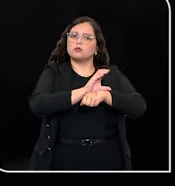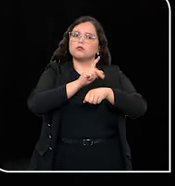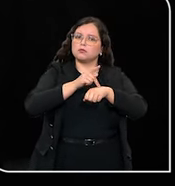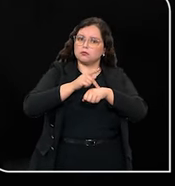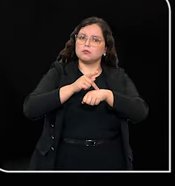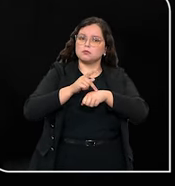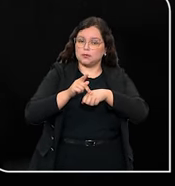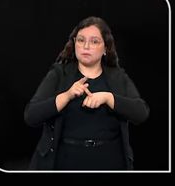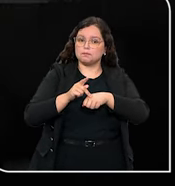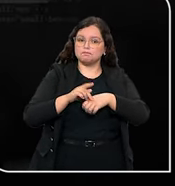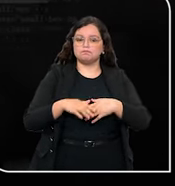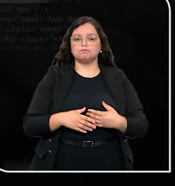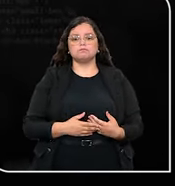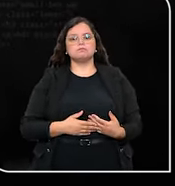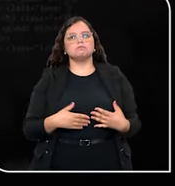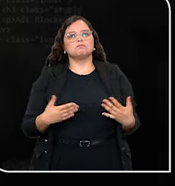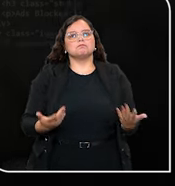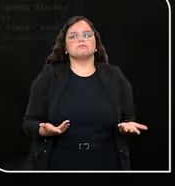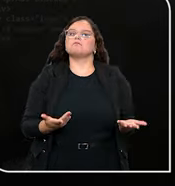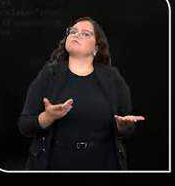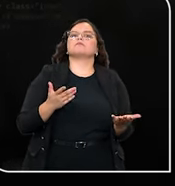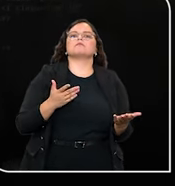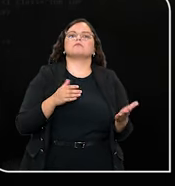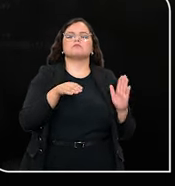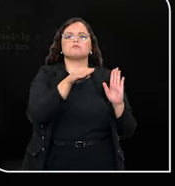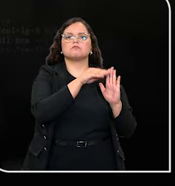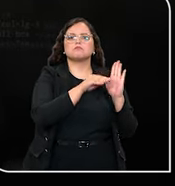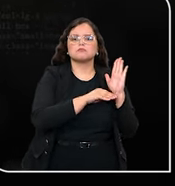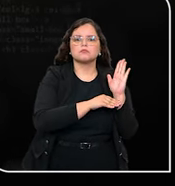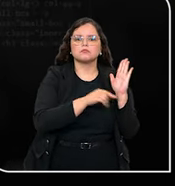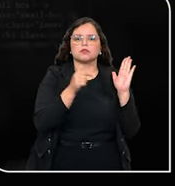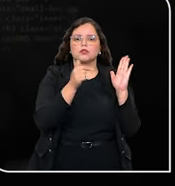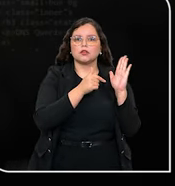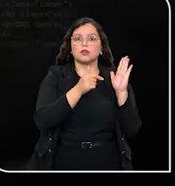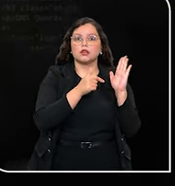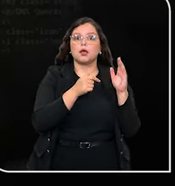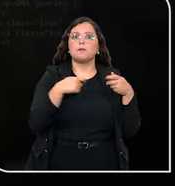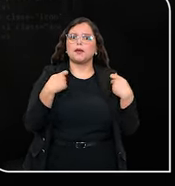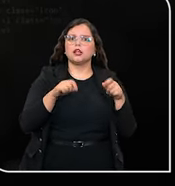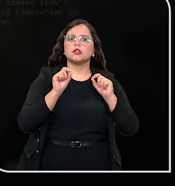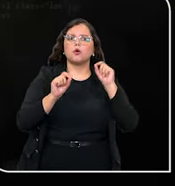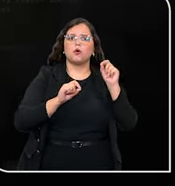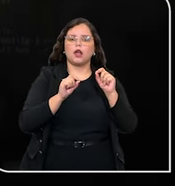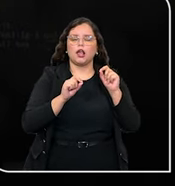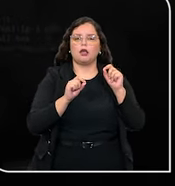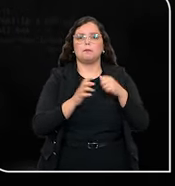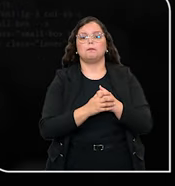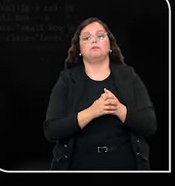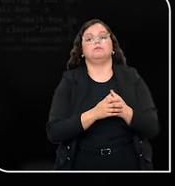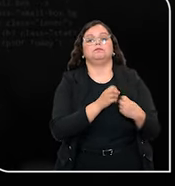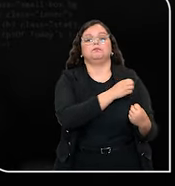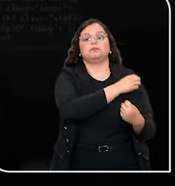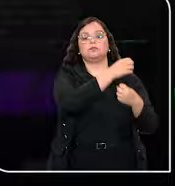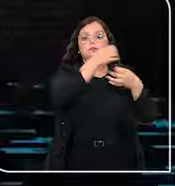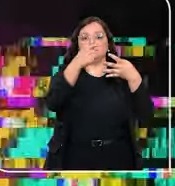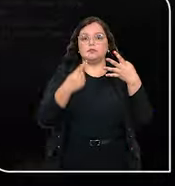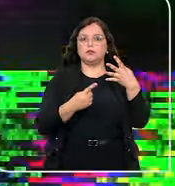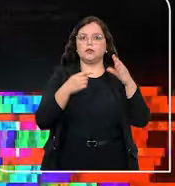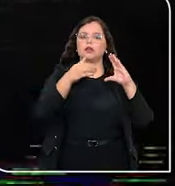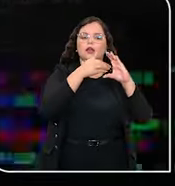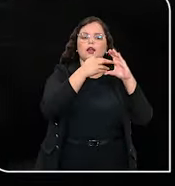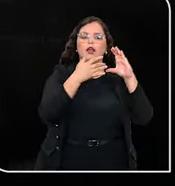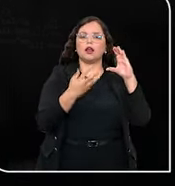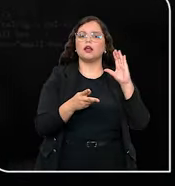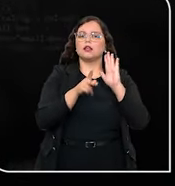Segundo os mandamentos legais, a pessoa que dá a realizar o reconhecimento, ela deve primeiramente indicar as